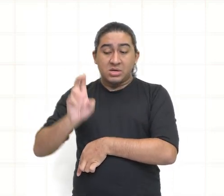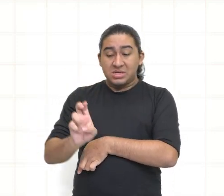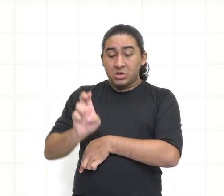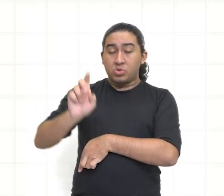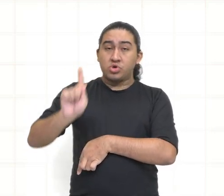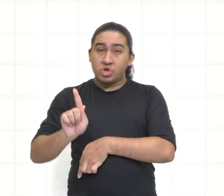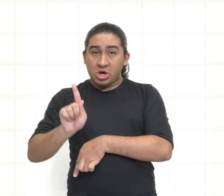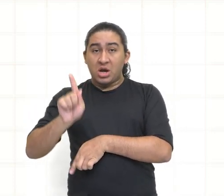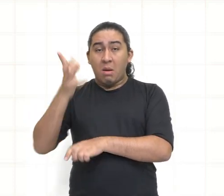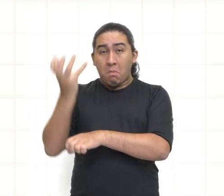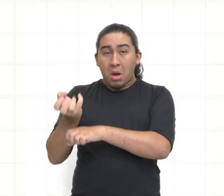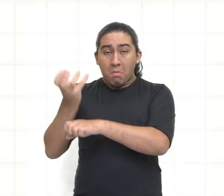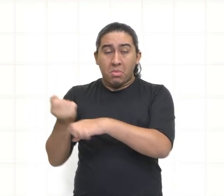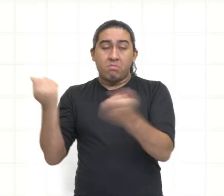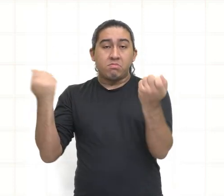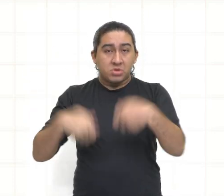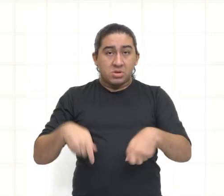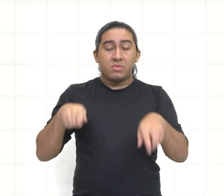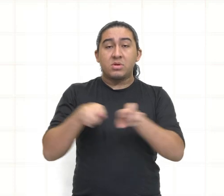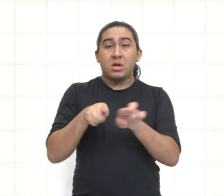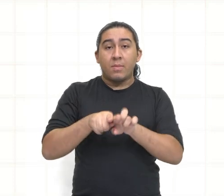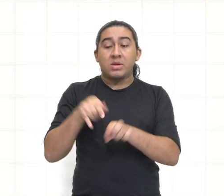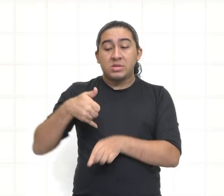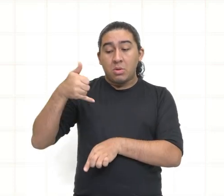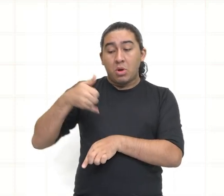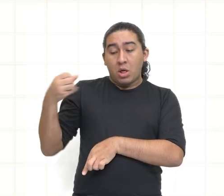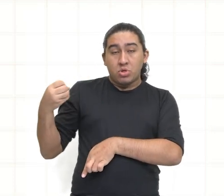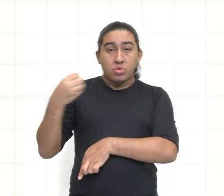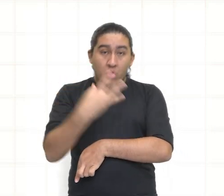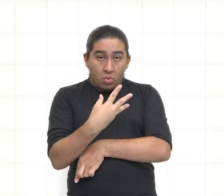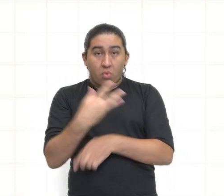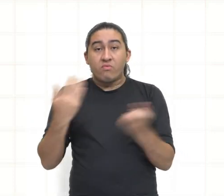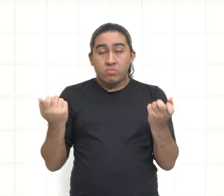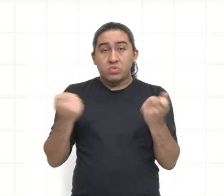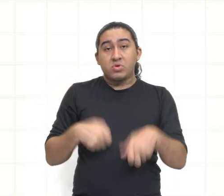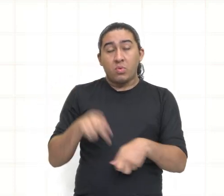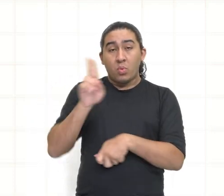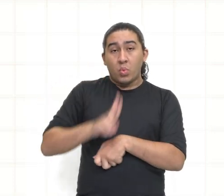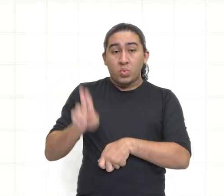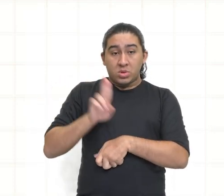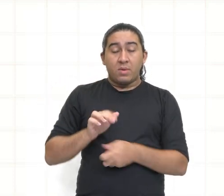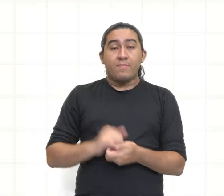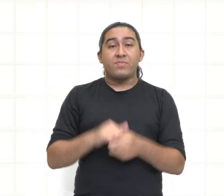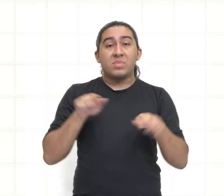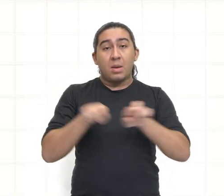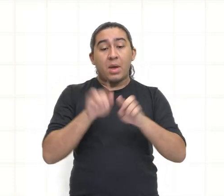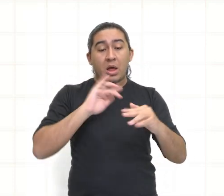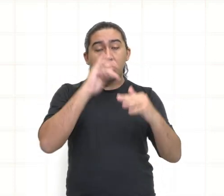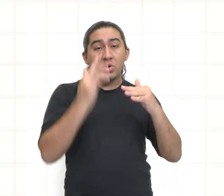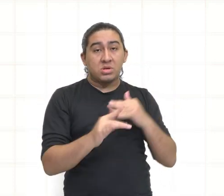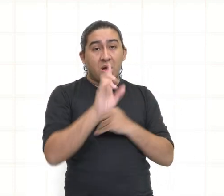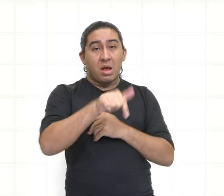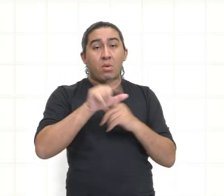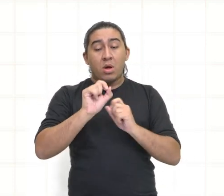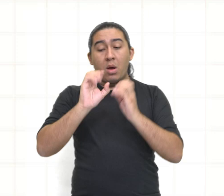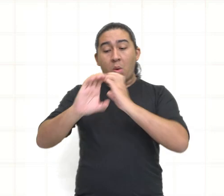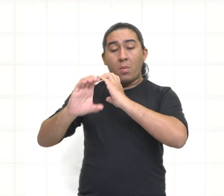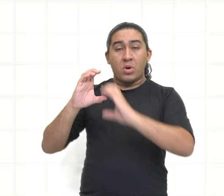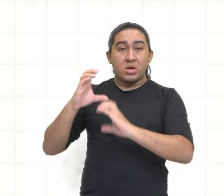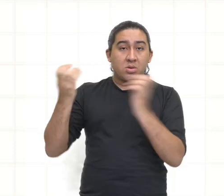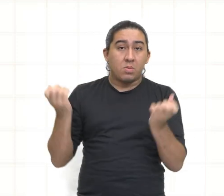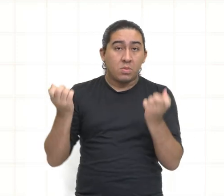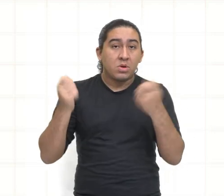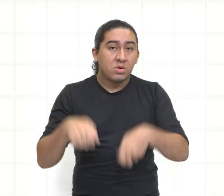smartphones ou celulares cada vez mais atualizados e também as redes sociais, que vai ser um meio ali de